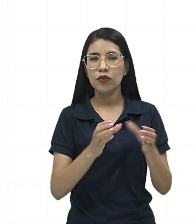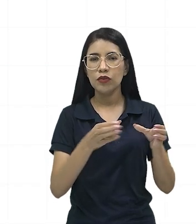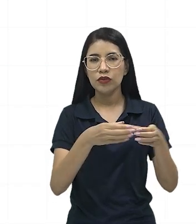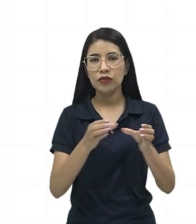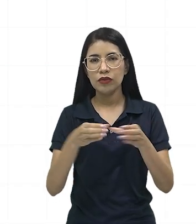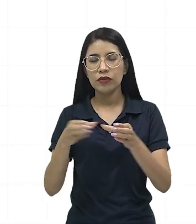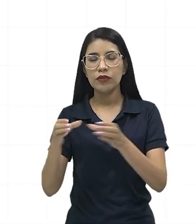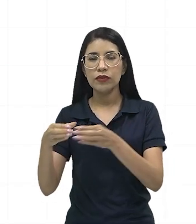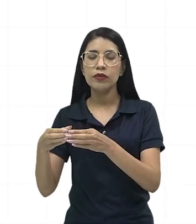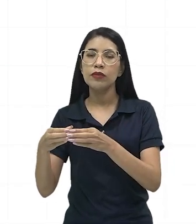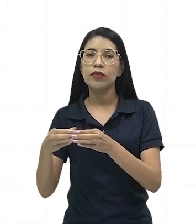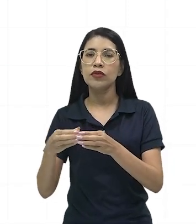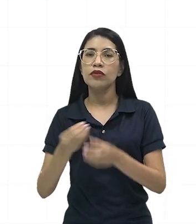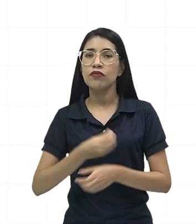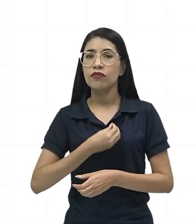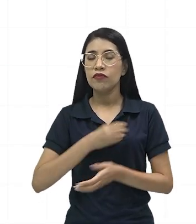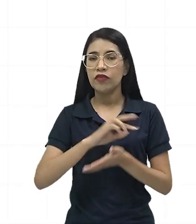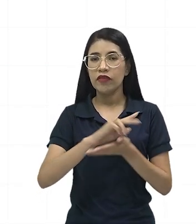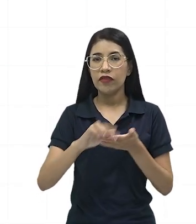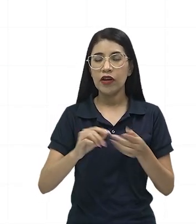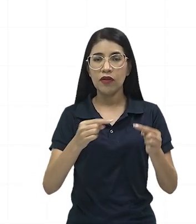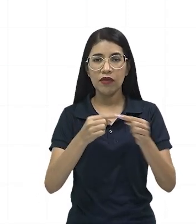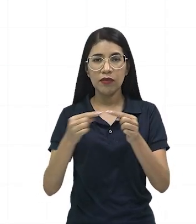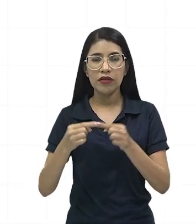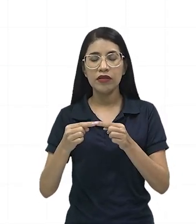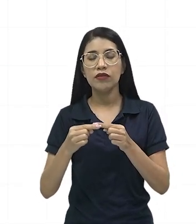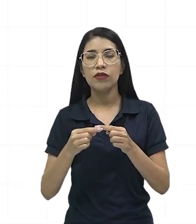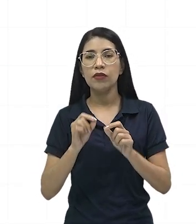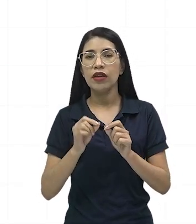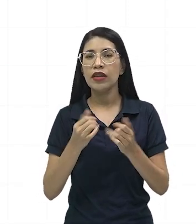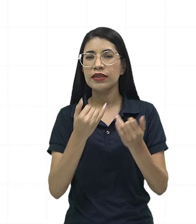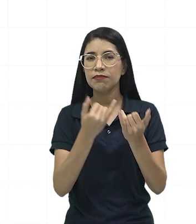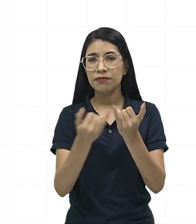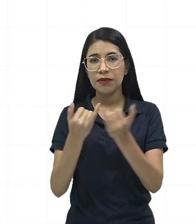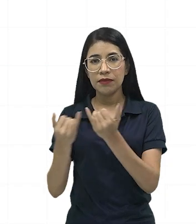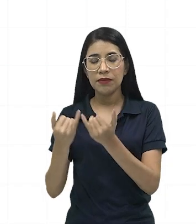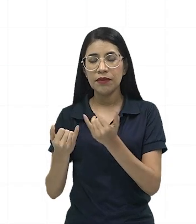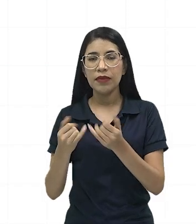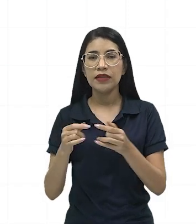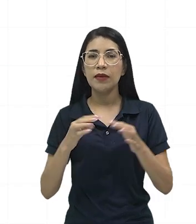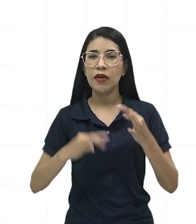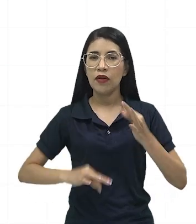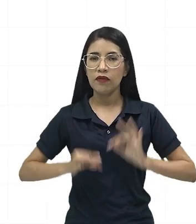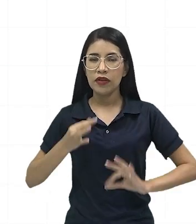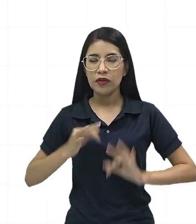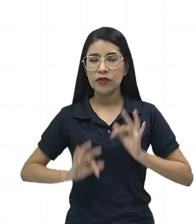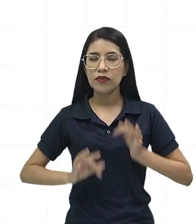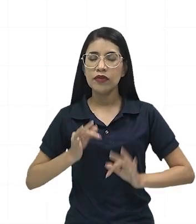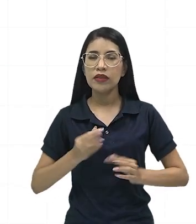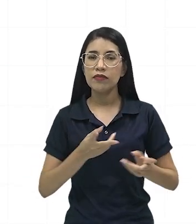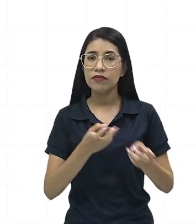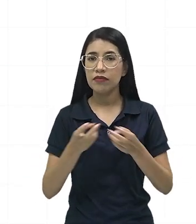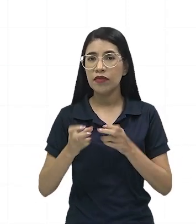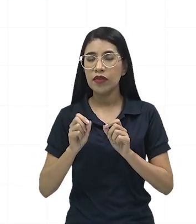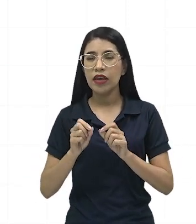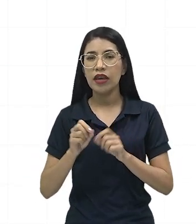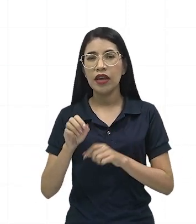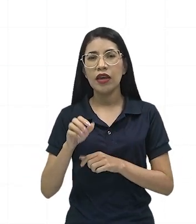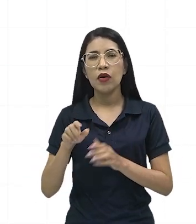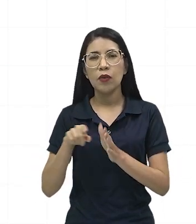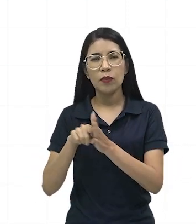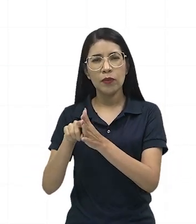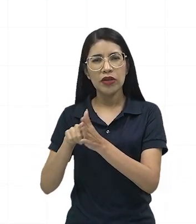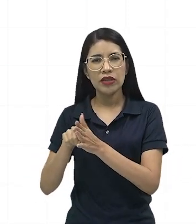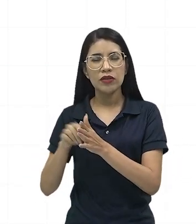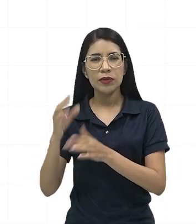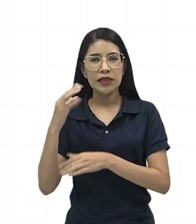com as suas semelhanças fisiológicas e morfológicas. Então, você percebe, né, que todo cientista, todo biólogo,